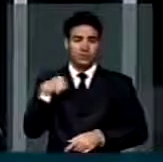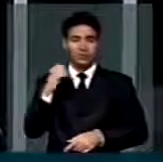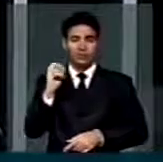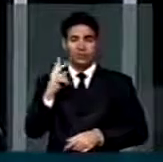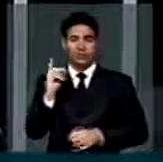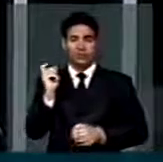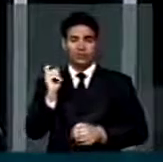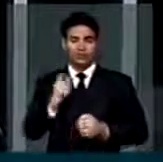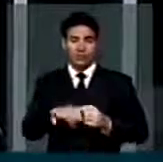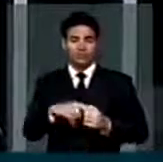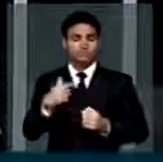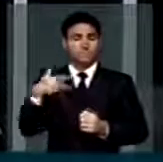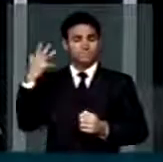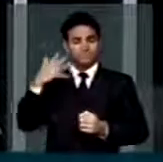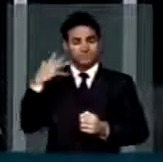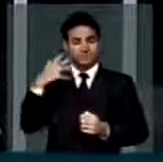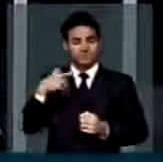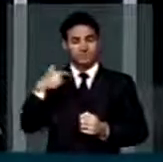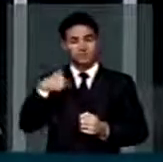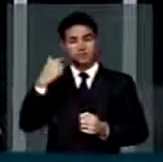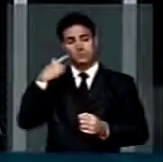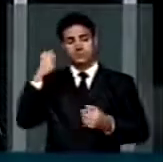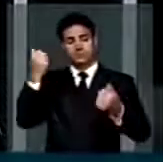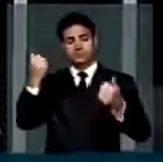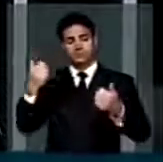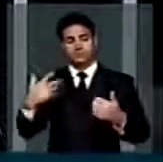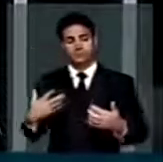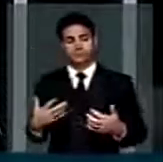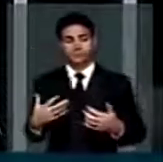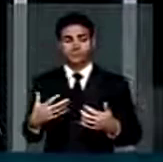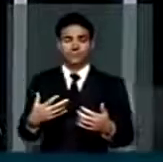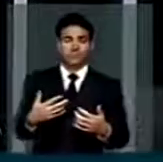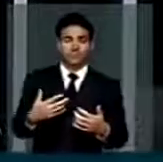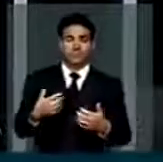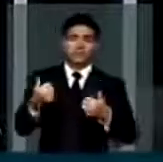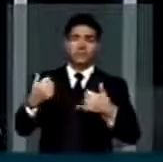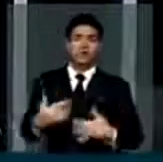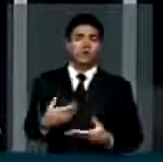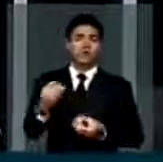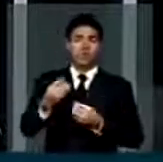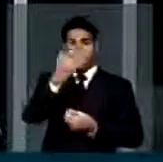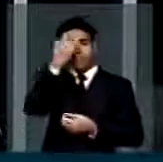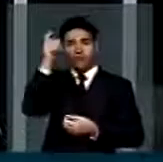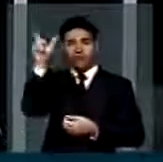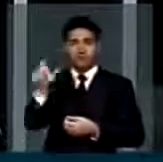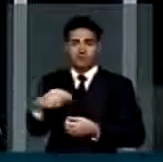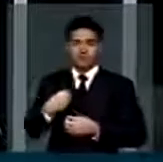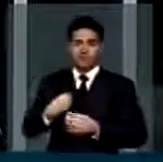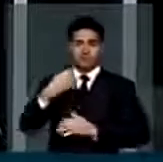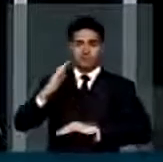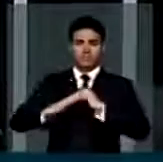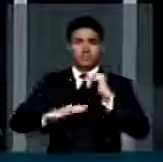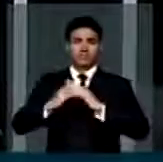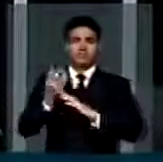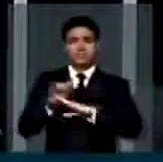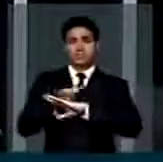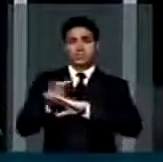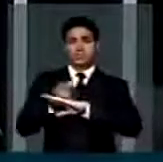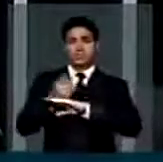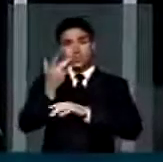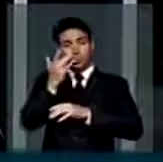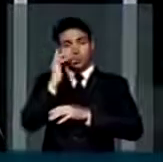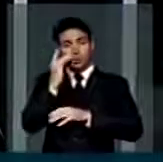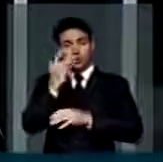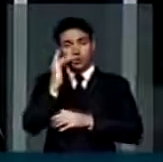voltarei à tribuna para falar dos garimpeiros, das lutas que estamos travando